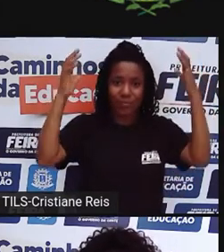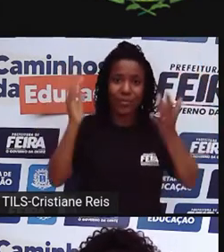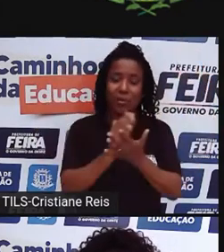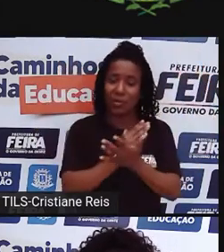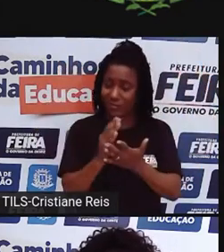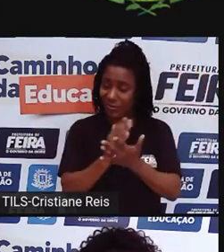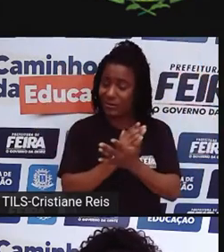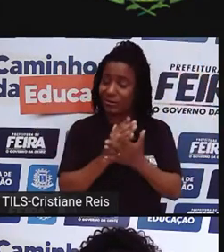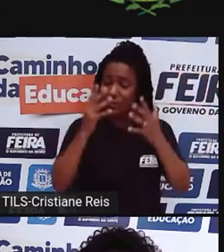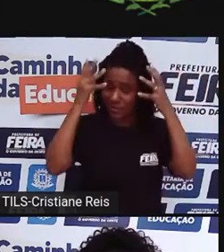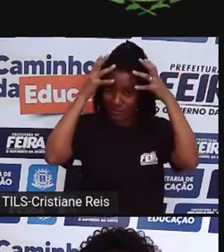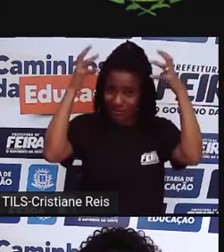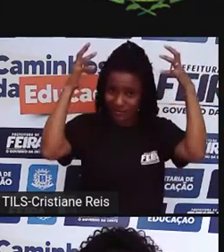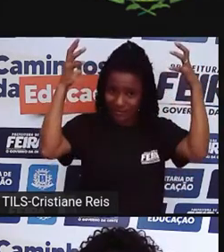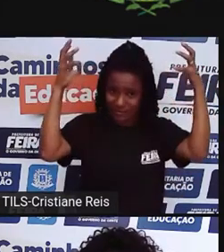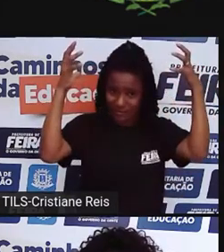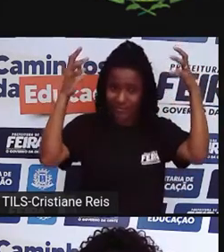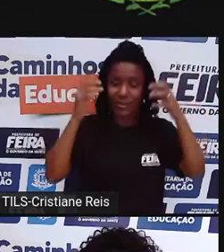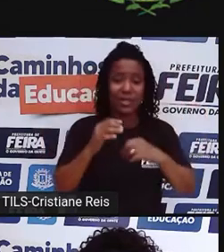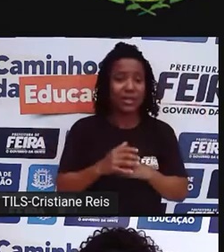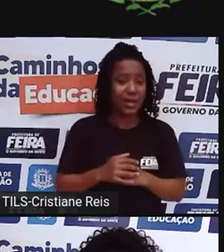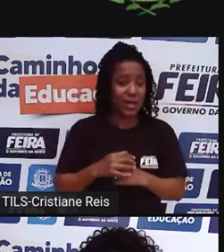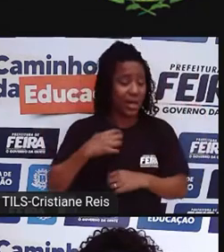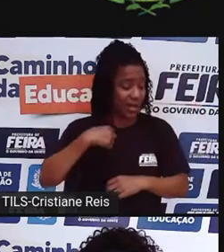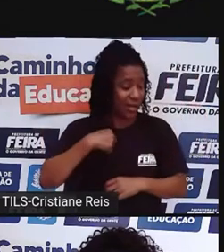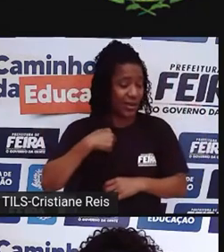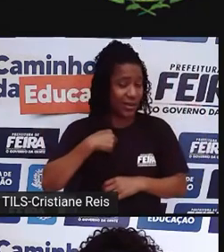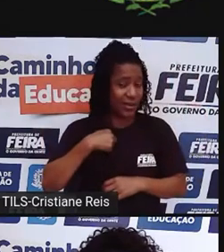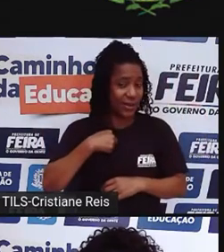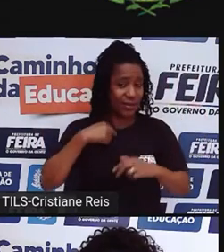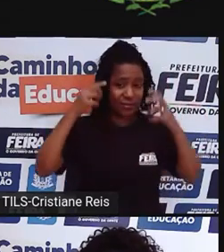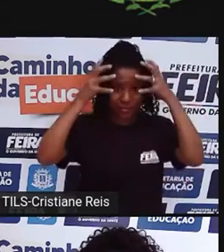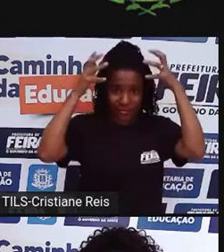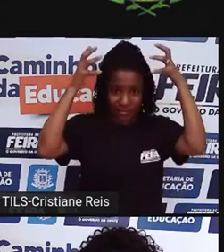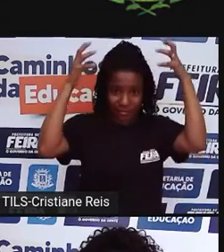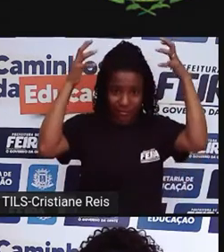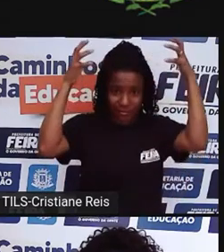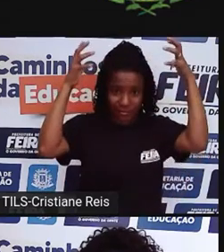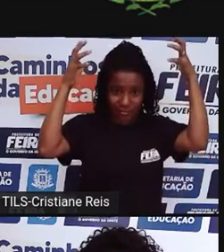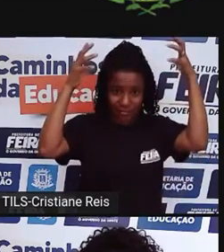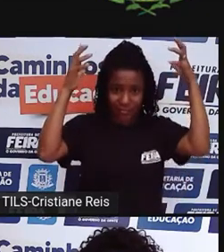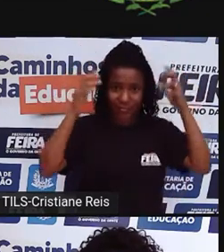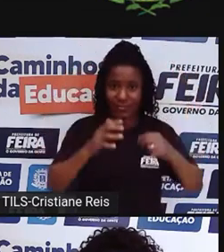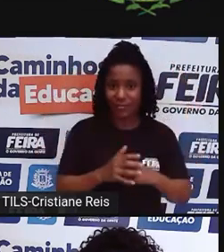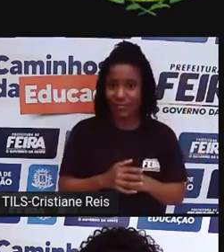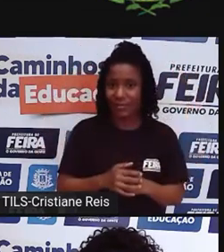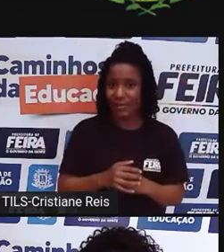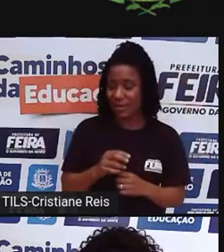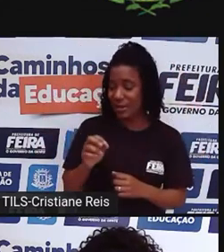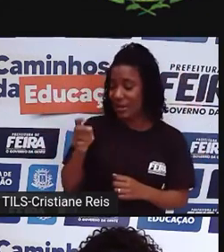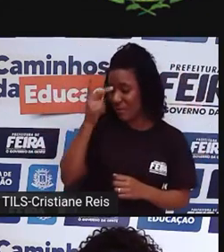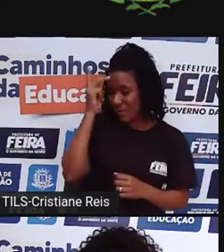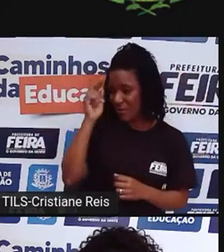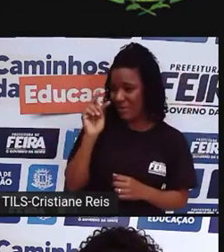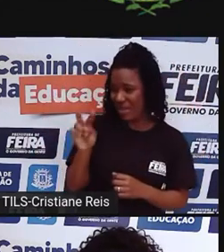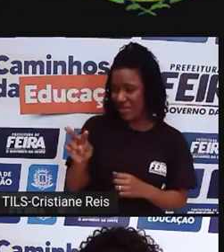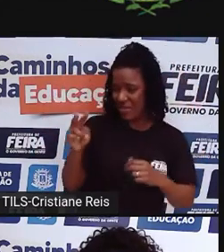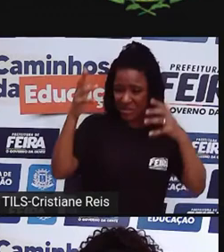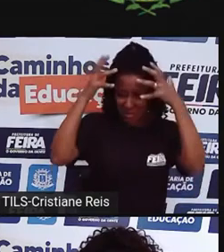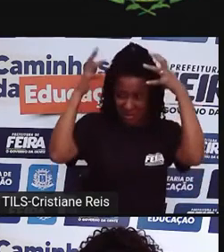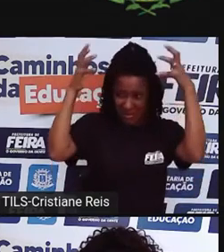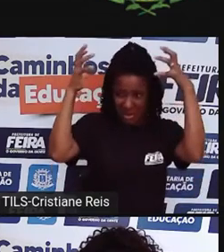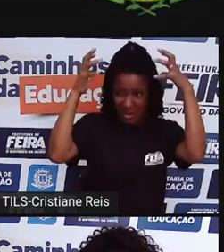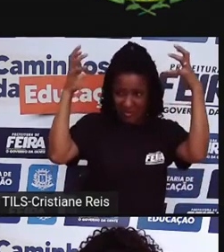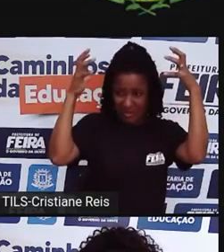tempo. Nesse tempo, eu ouvi tantas vezes, Esther, que meu cabelo não combinava com minha personalidade, que eu